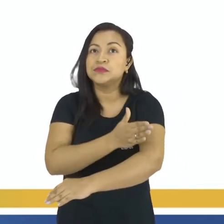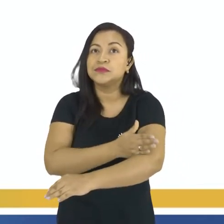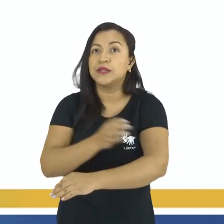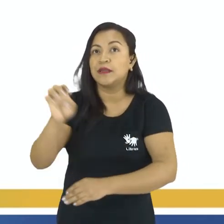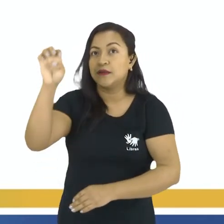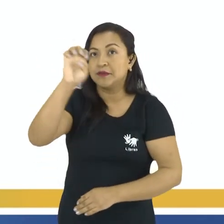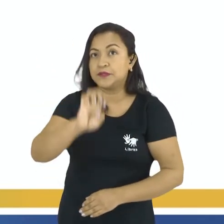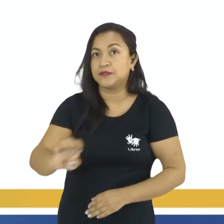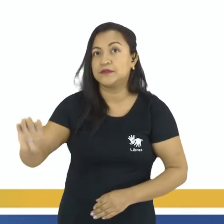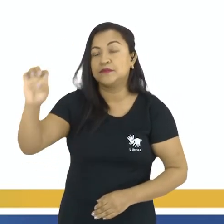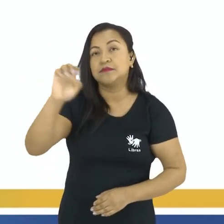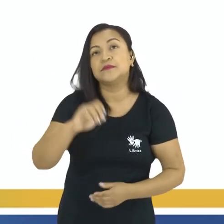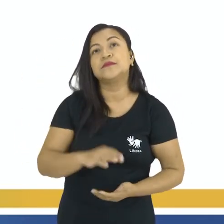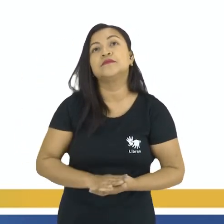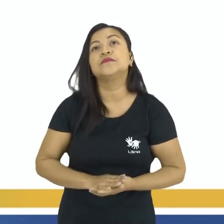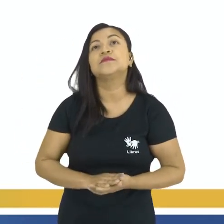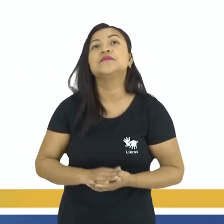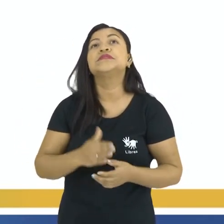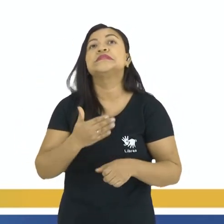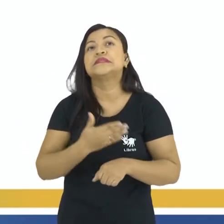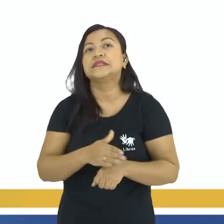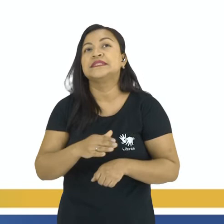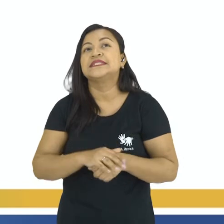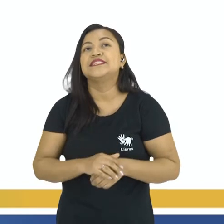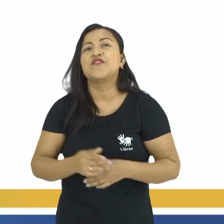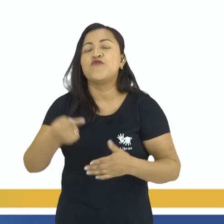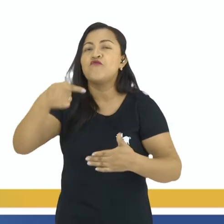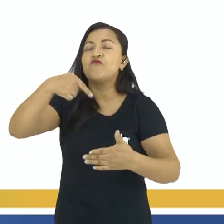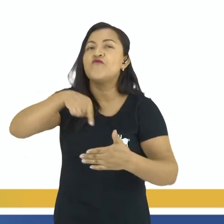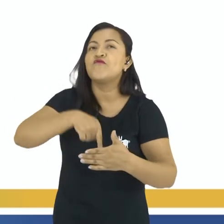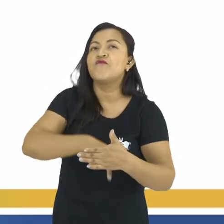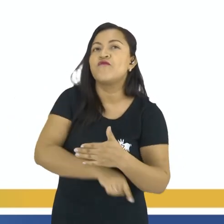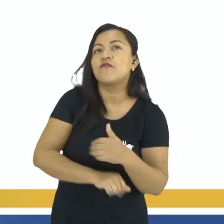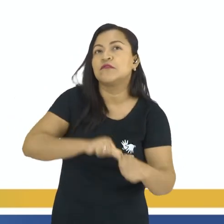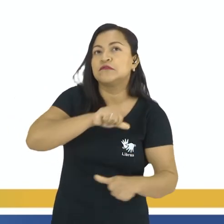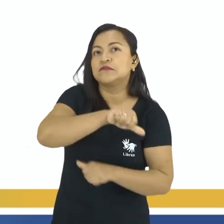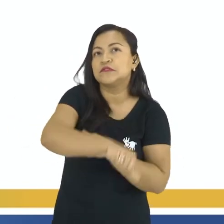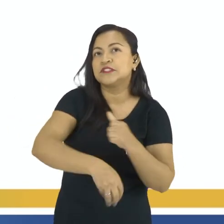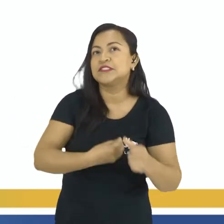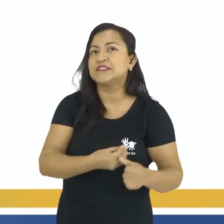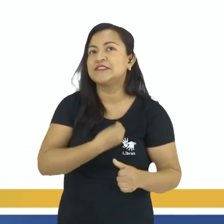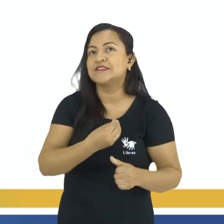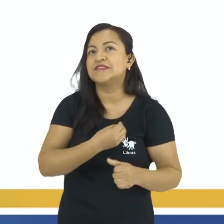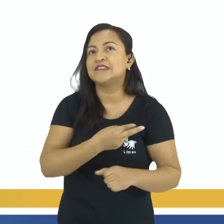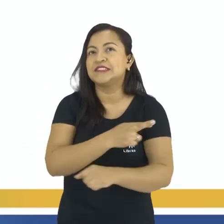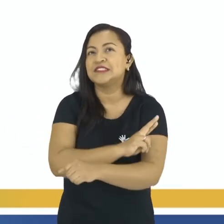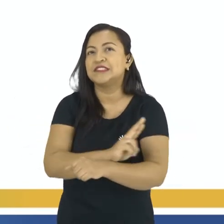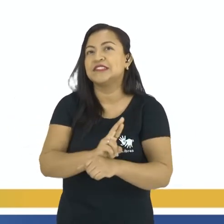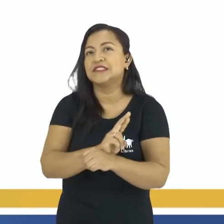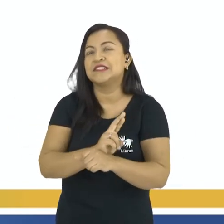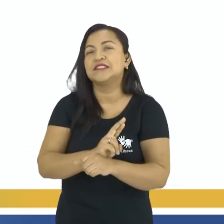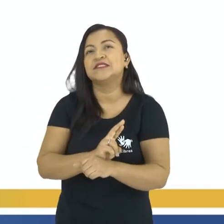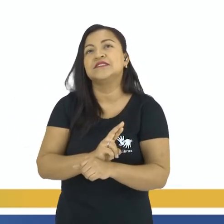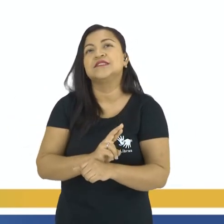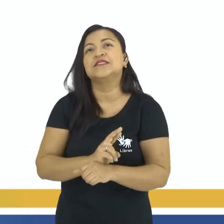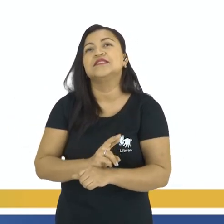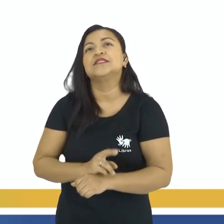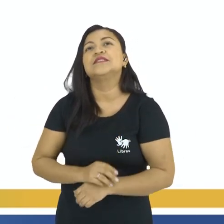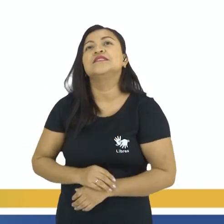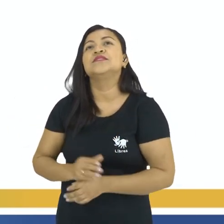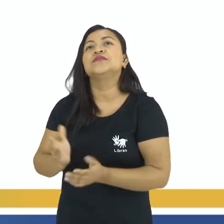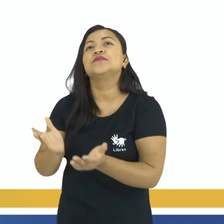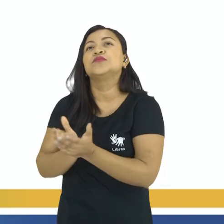Europa Ocidental experimentou uma profunda mudança na vivência religiosa do cristianismo. Sobre a reforma religiosa do